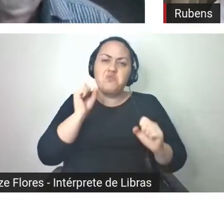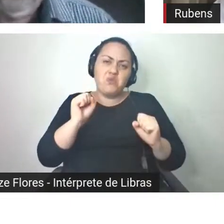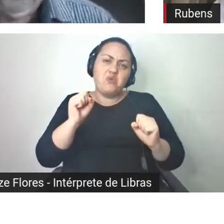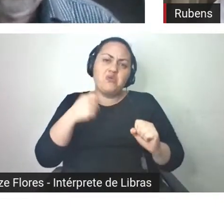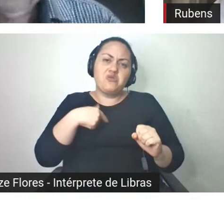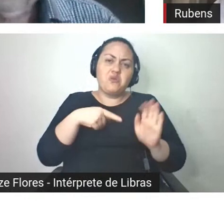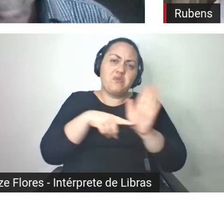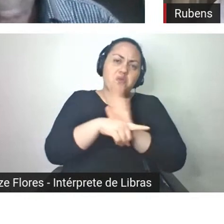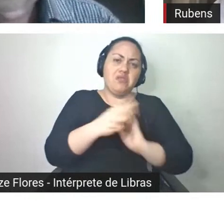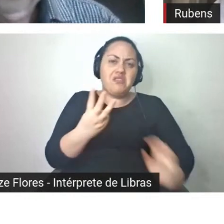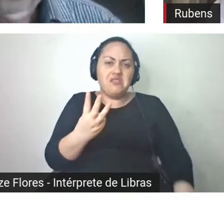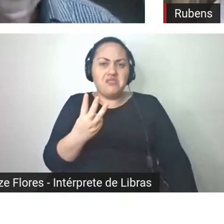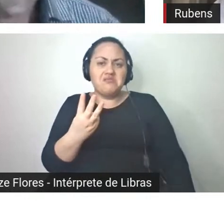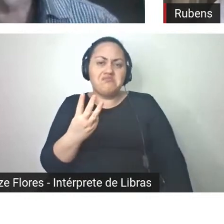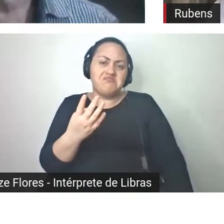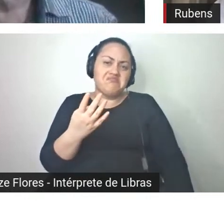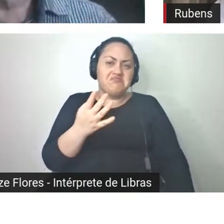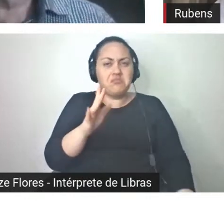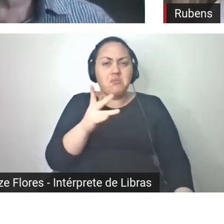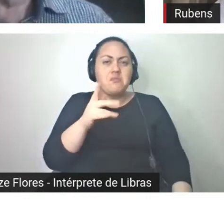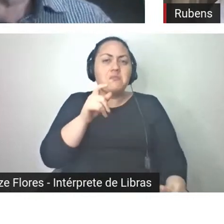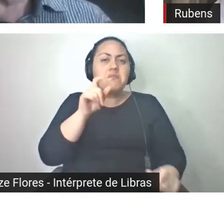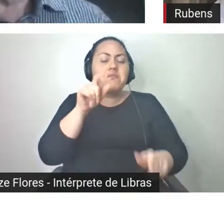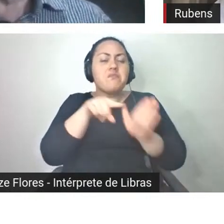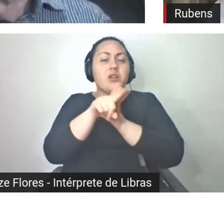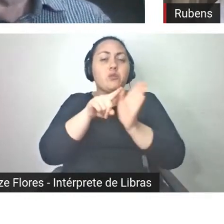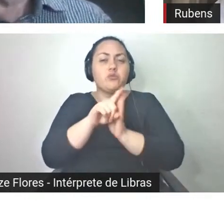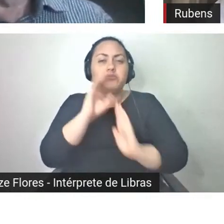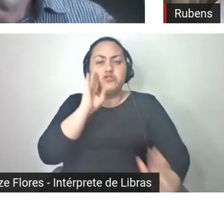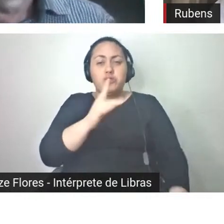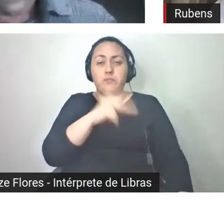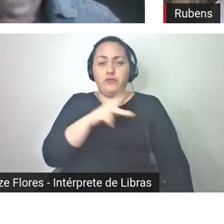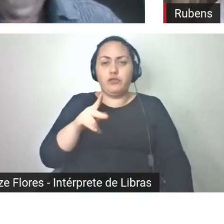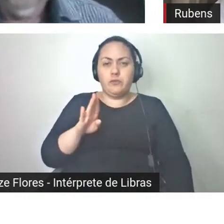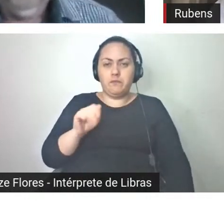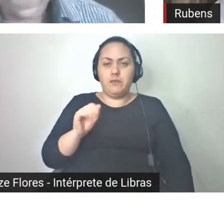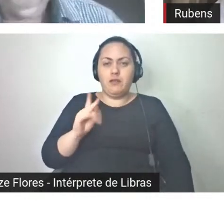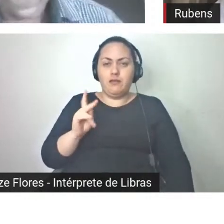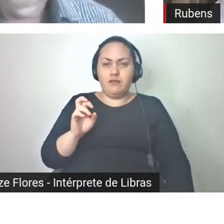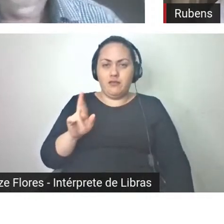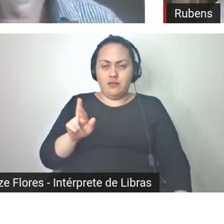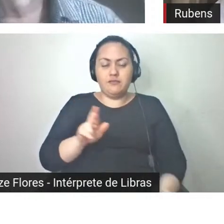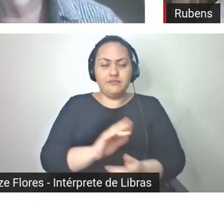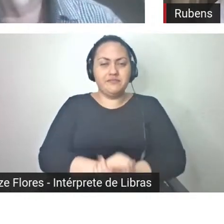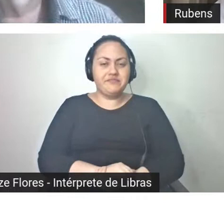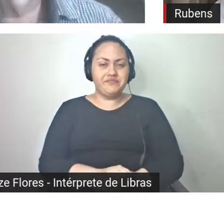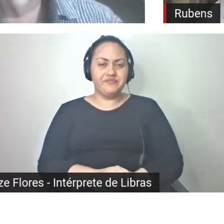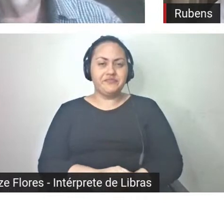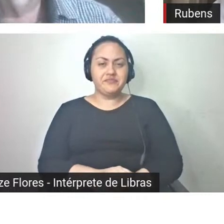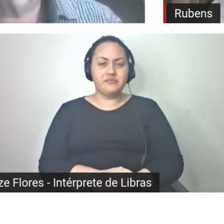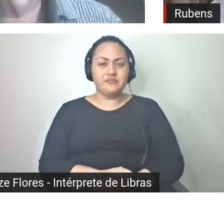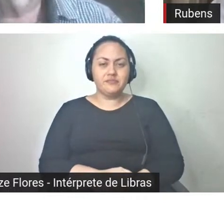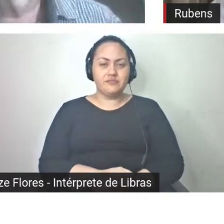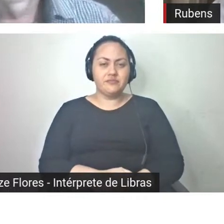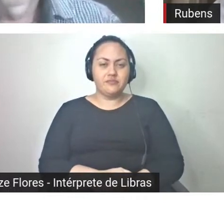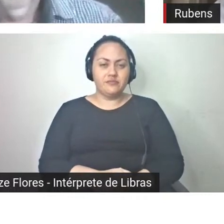Baker. For about 15 minutes, I'll try to articulate some of your slides, some of your